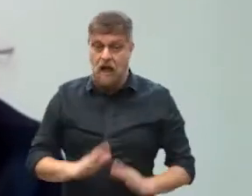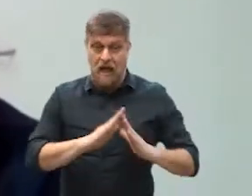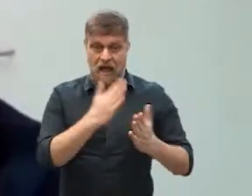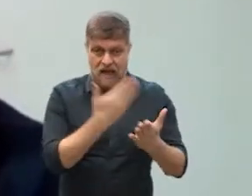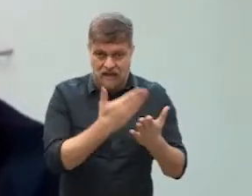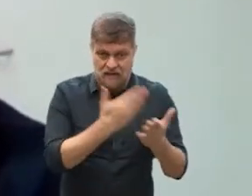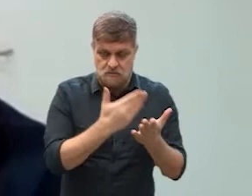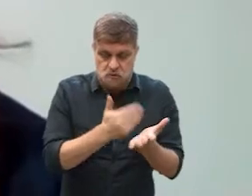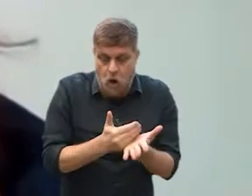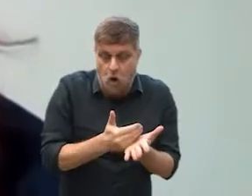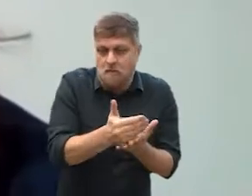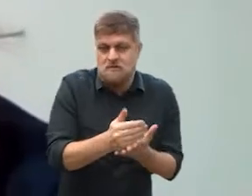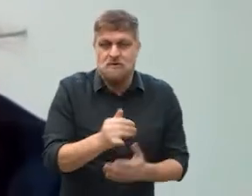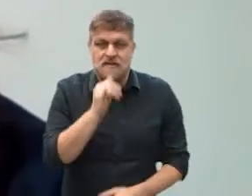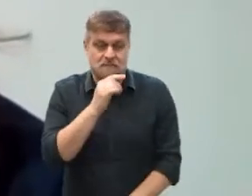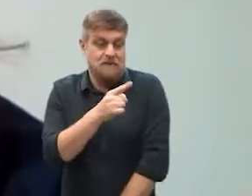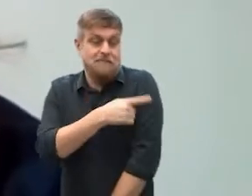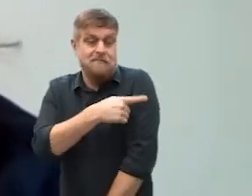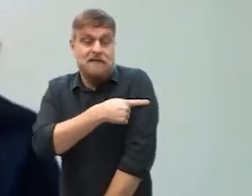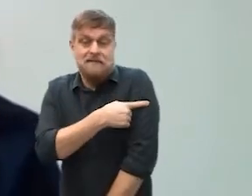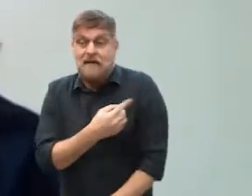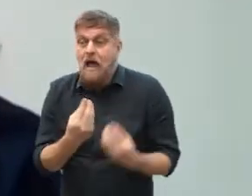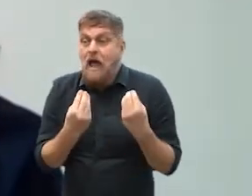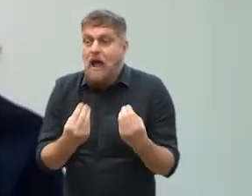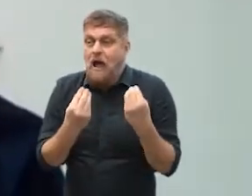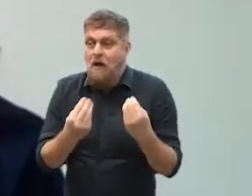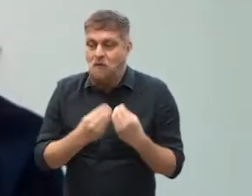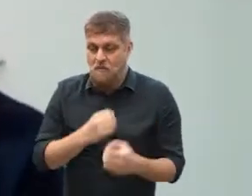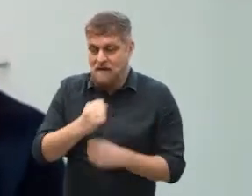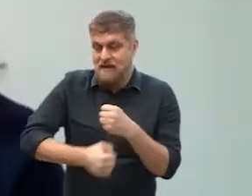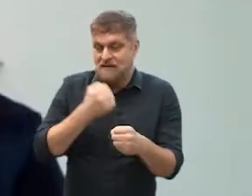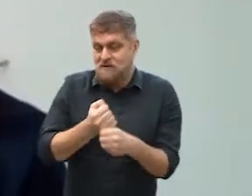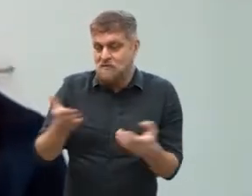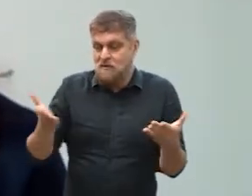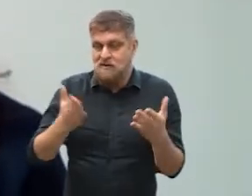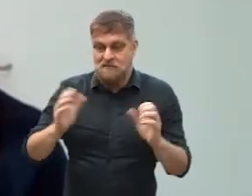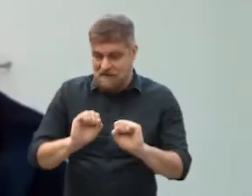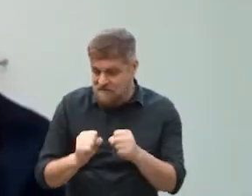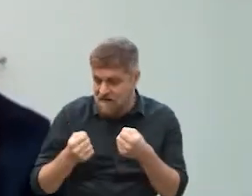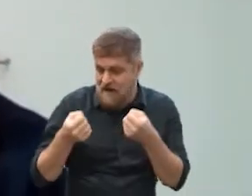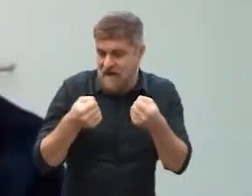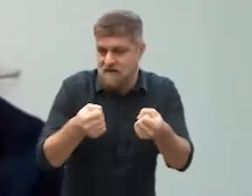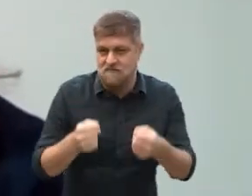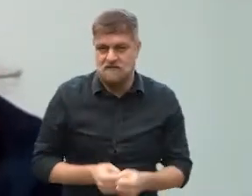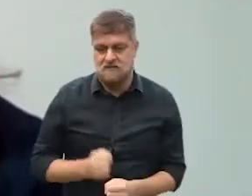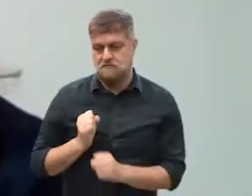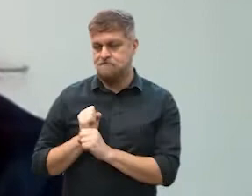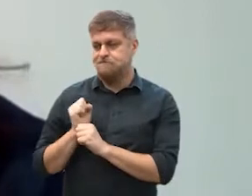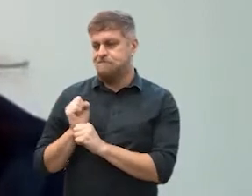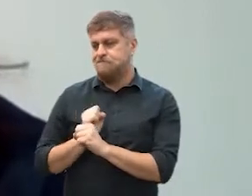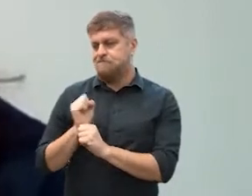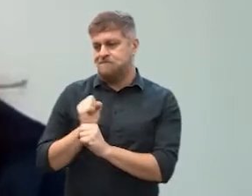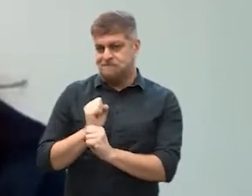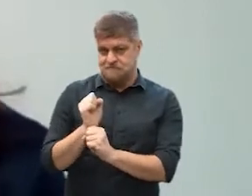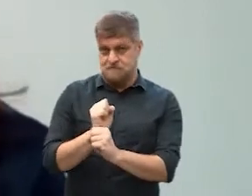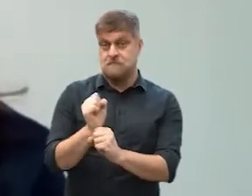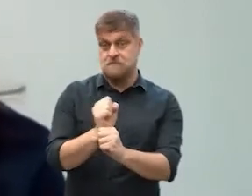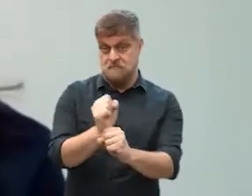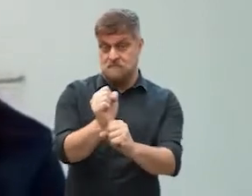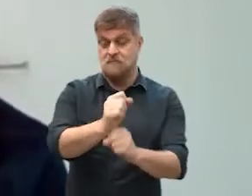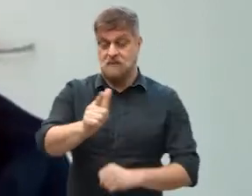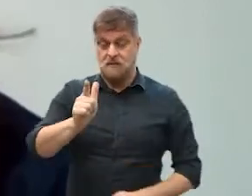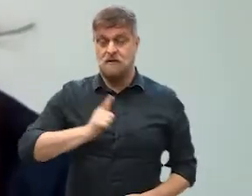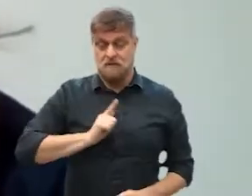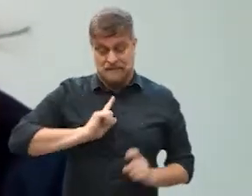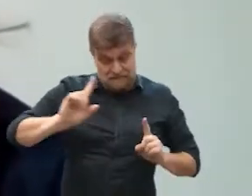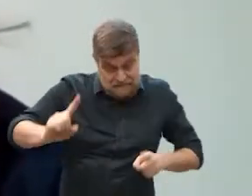estar na primeira série esse ano. Como que a gente vai recuperar essa aprendizagem ao longo nos próximos anos, né? Então a gente tem esse